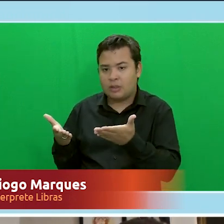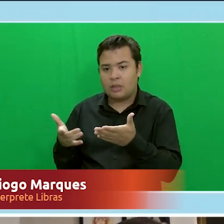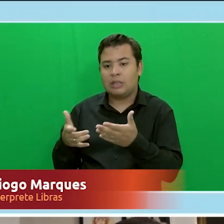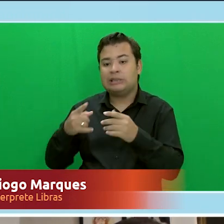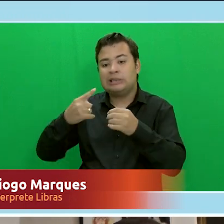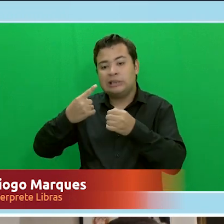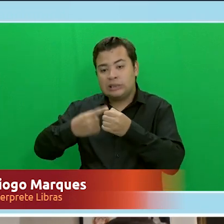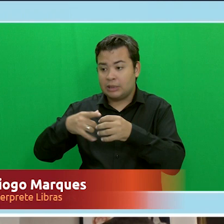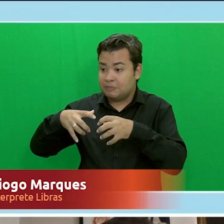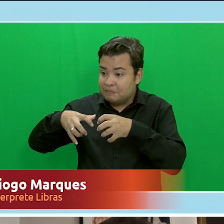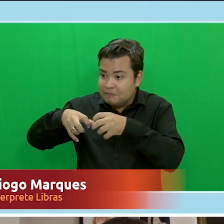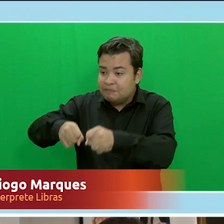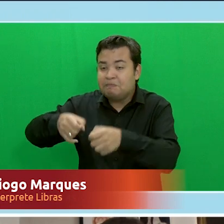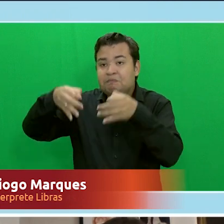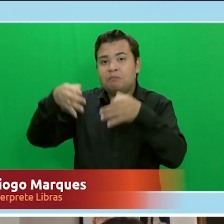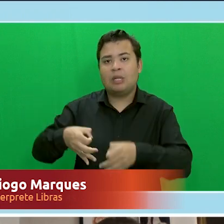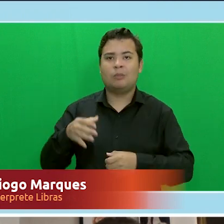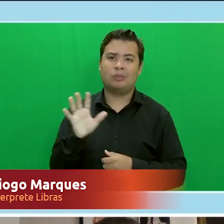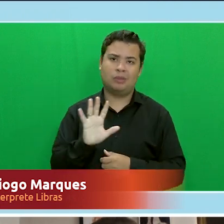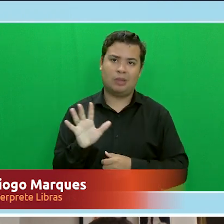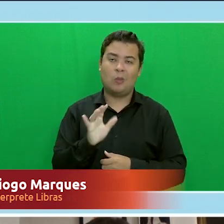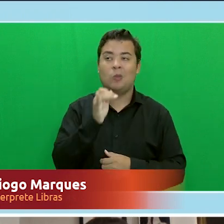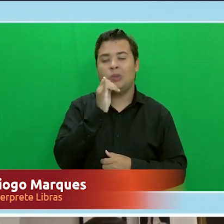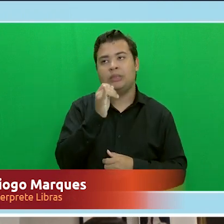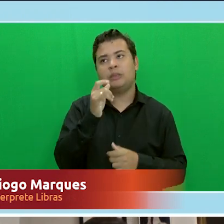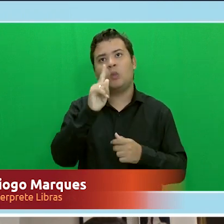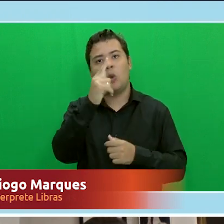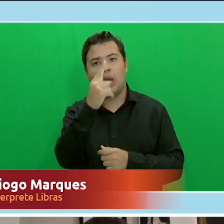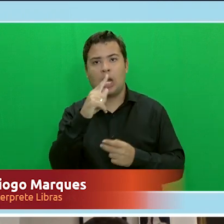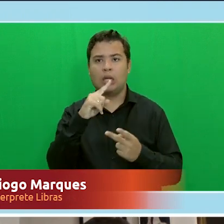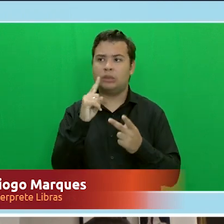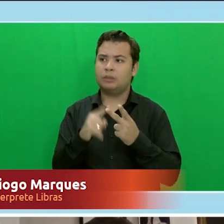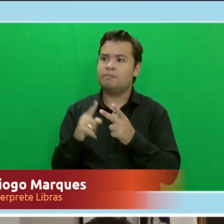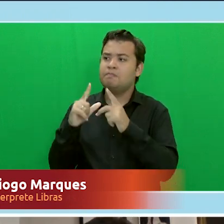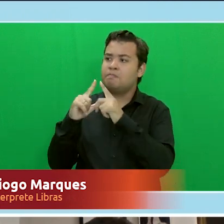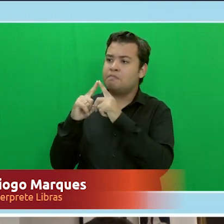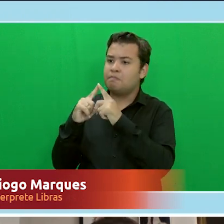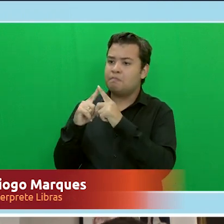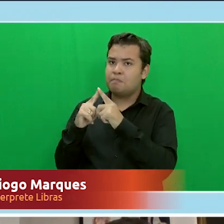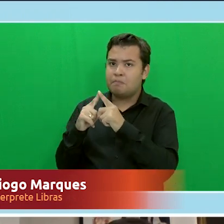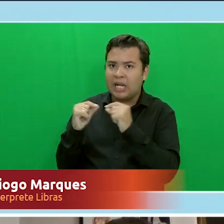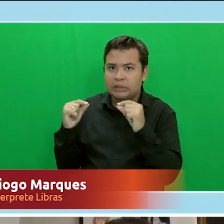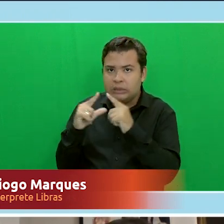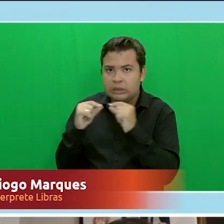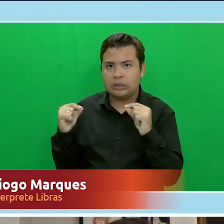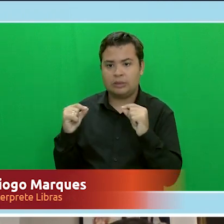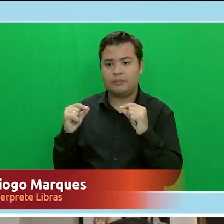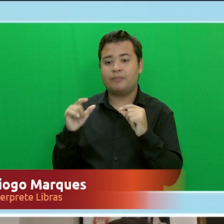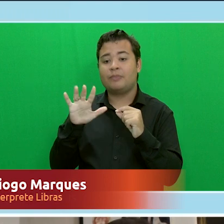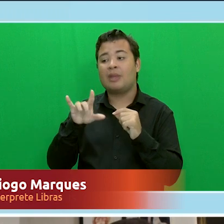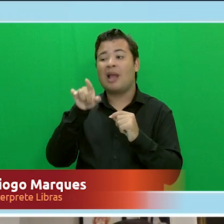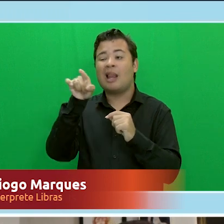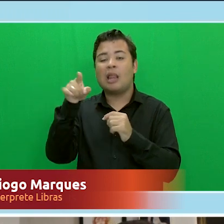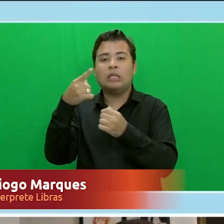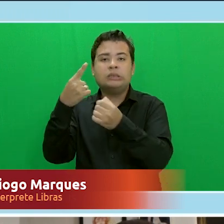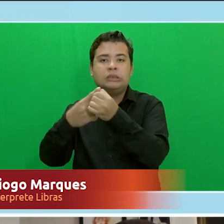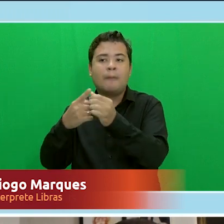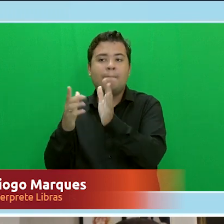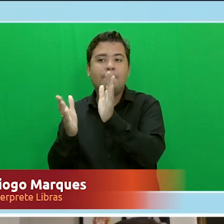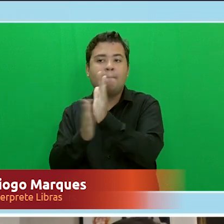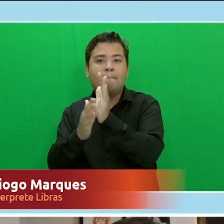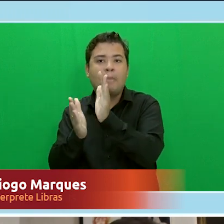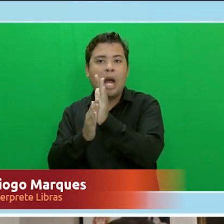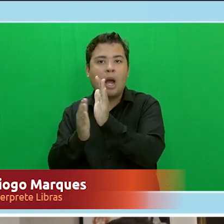trabalhadora não se fixar nessas cidades, como em Goiânia, como em Brasília também, E depois, em Palmas, eles